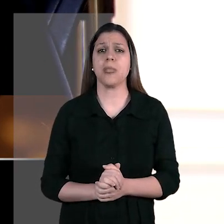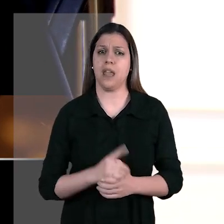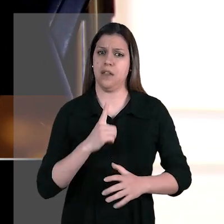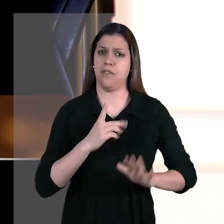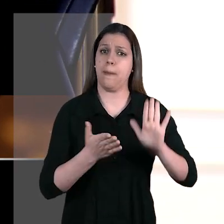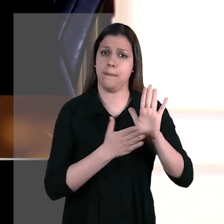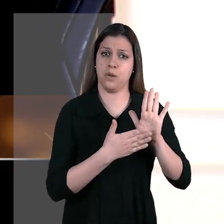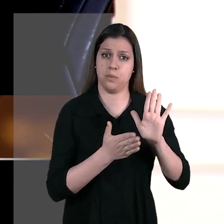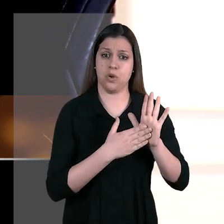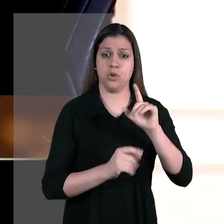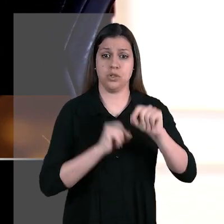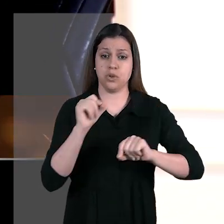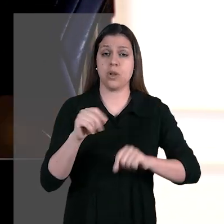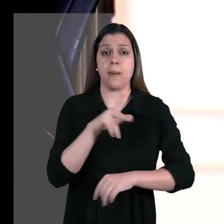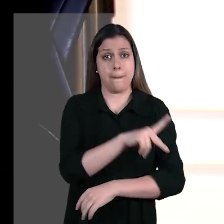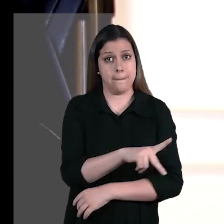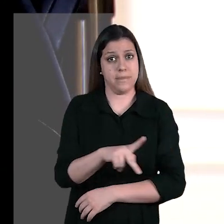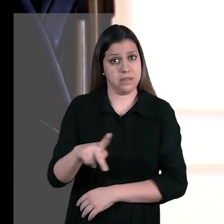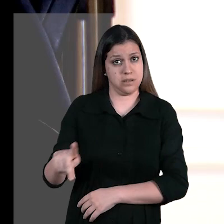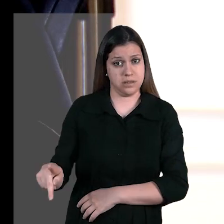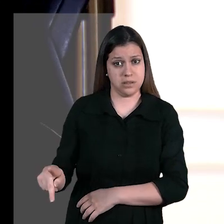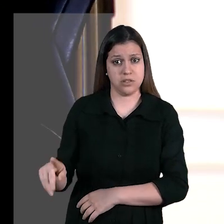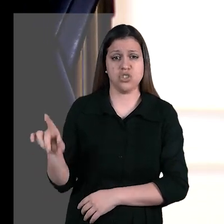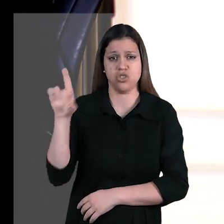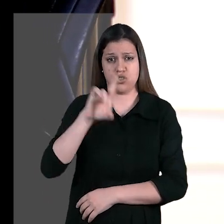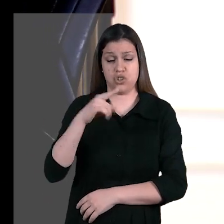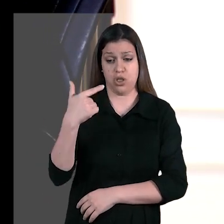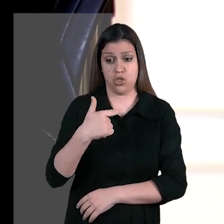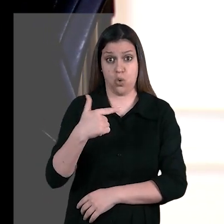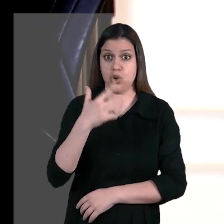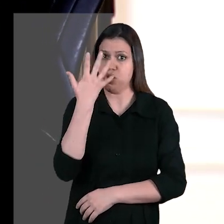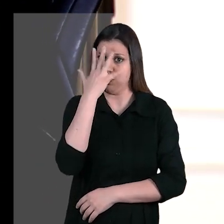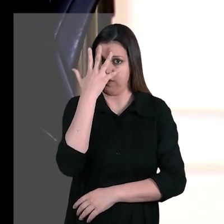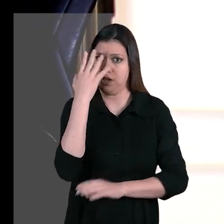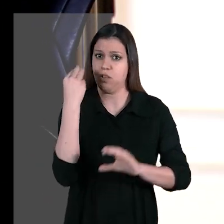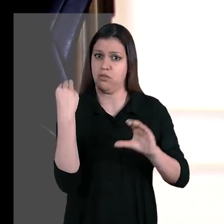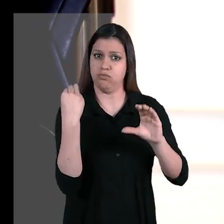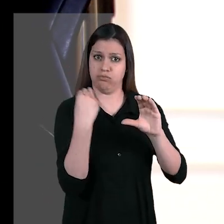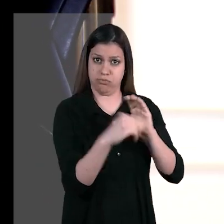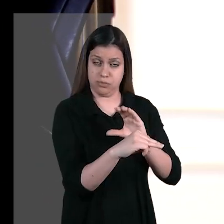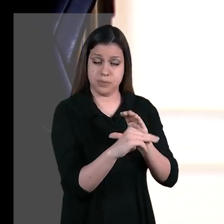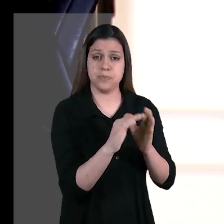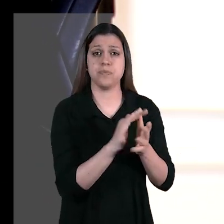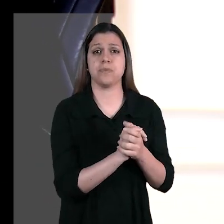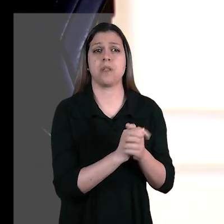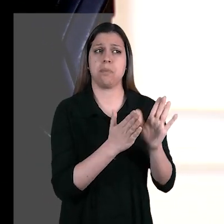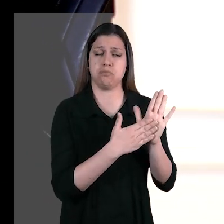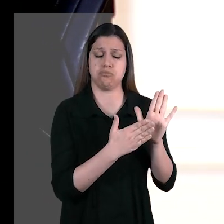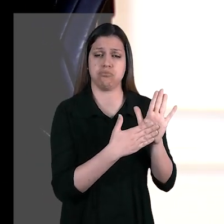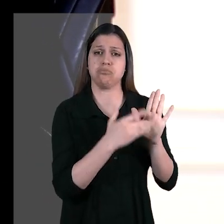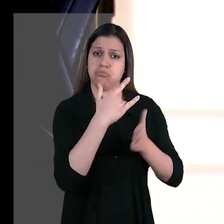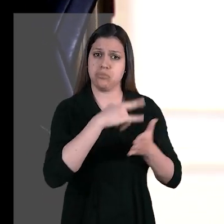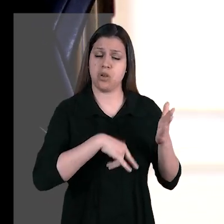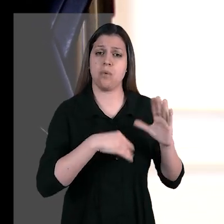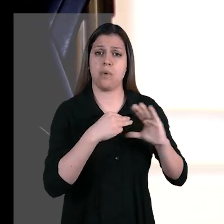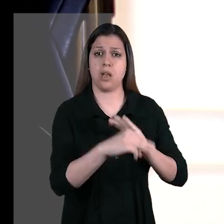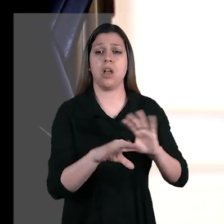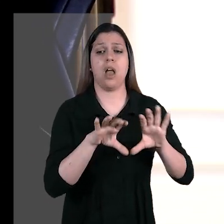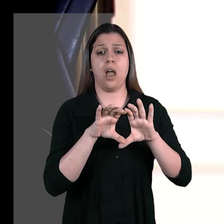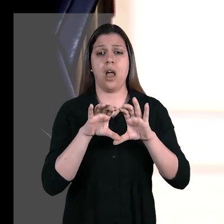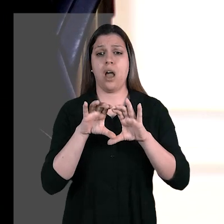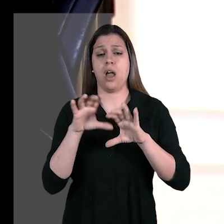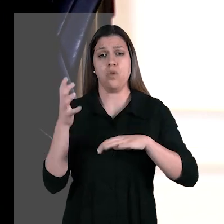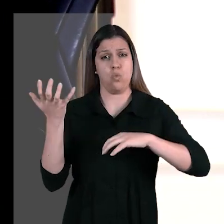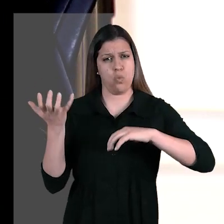foi encaminhada, pelo presidente no dia 2 de fevereiro, ao Congresso, e desde lá vem